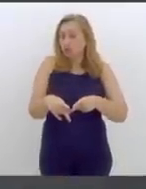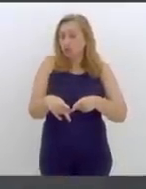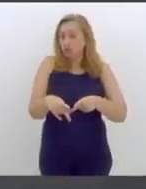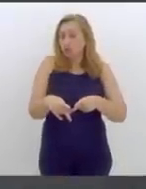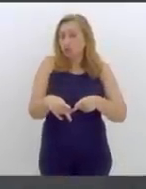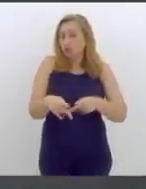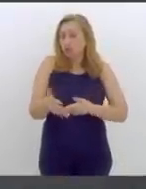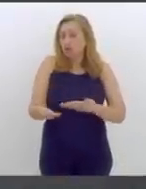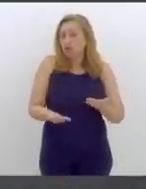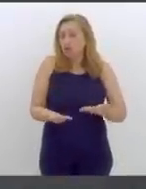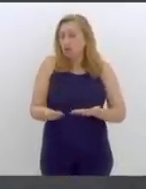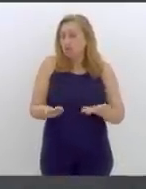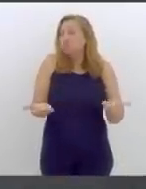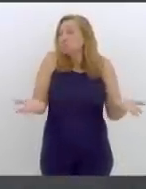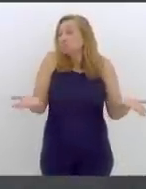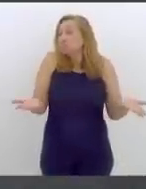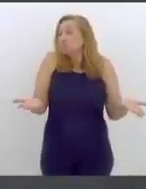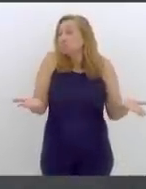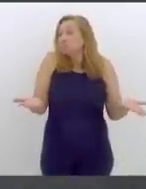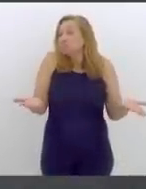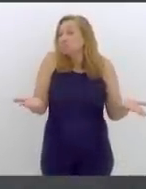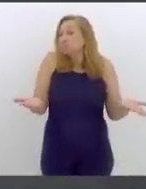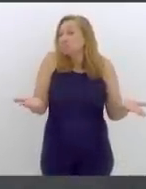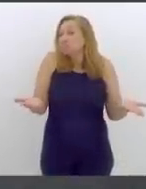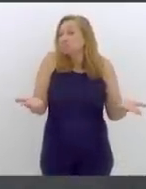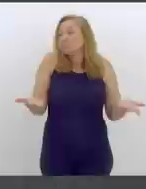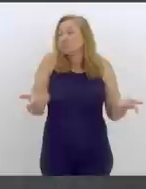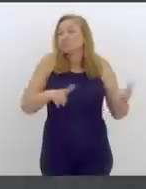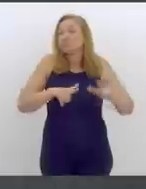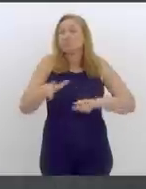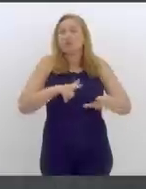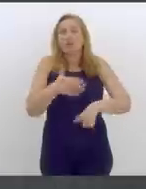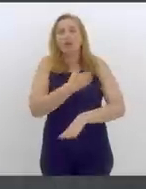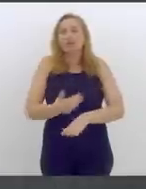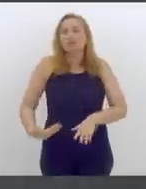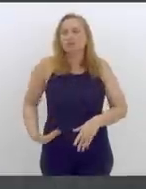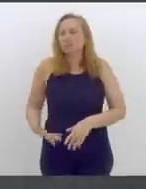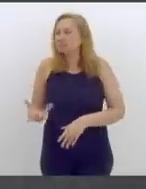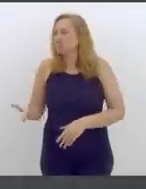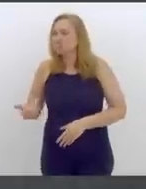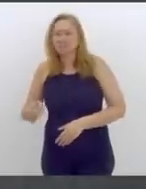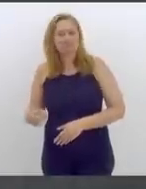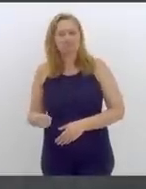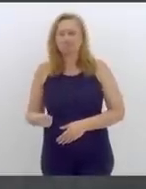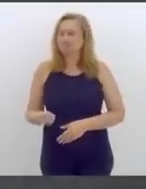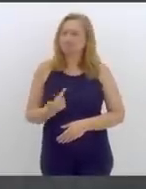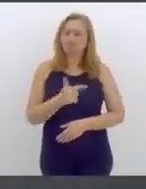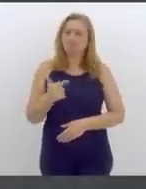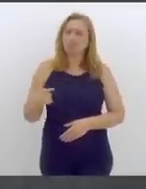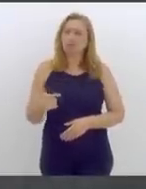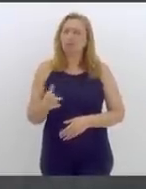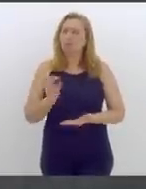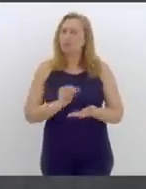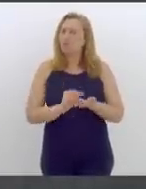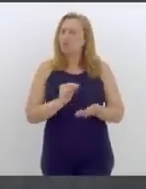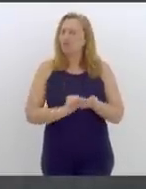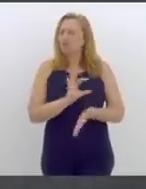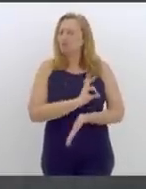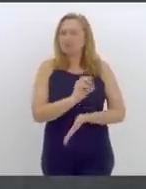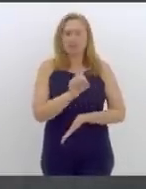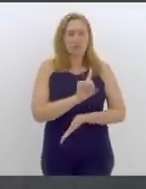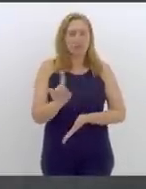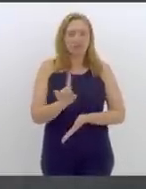serviço público está se servindo de um serviço público ineficiente não é por falta de policiamento não